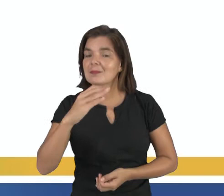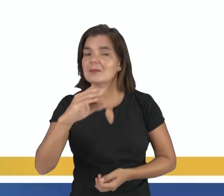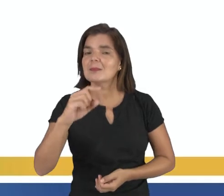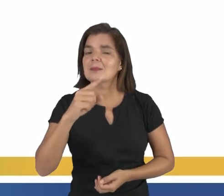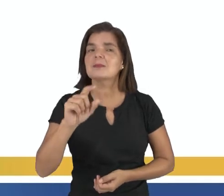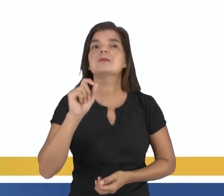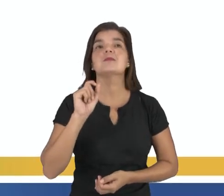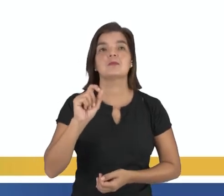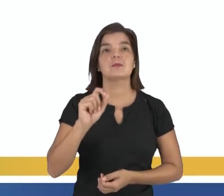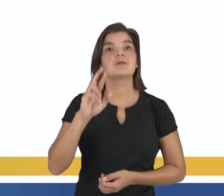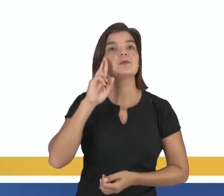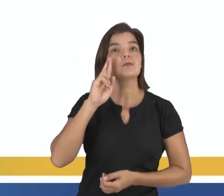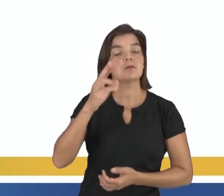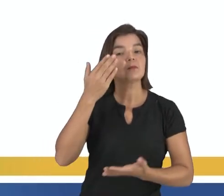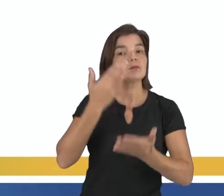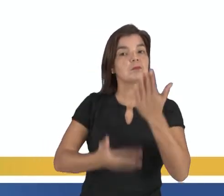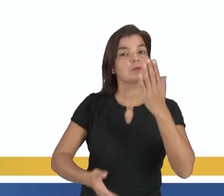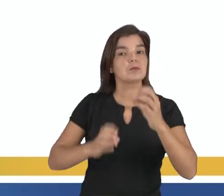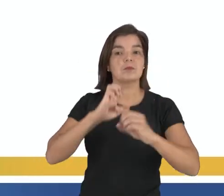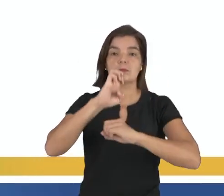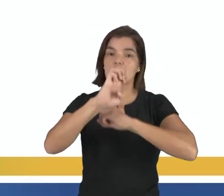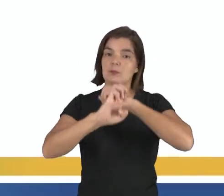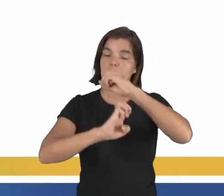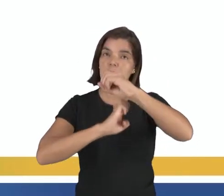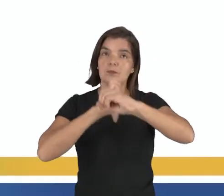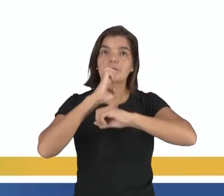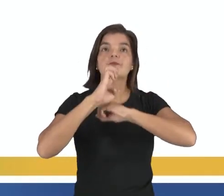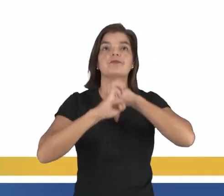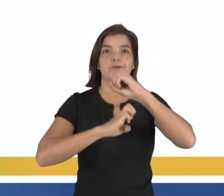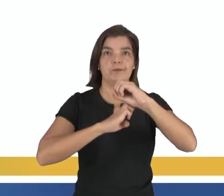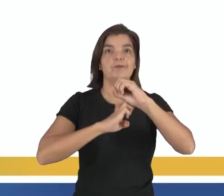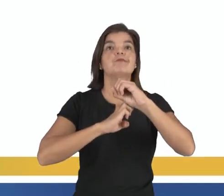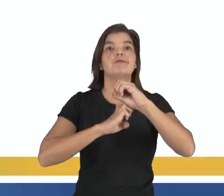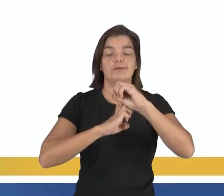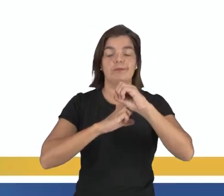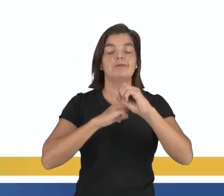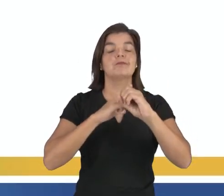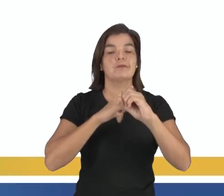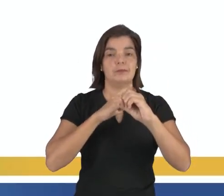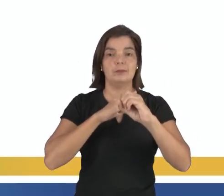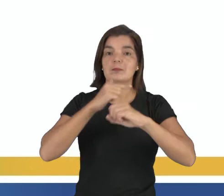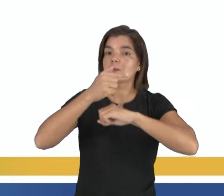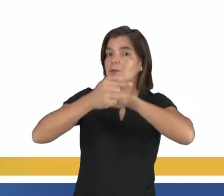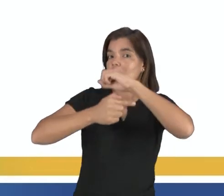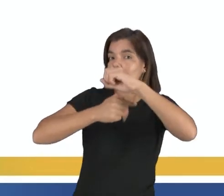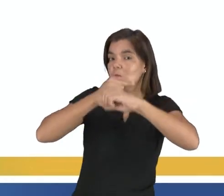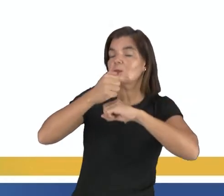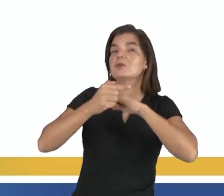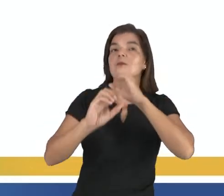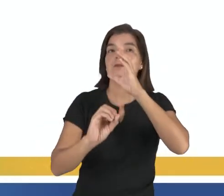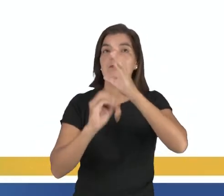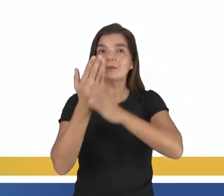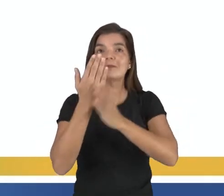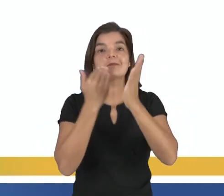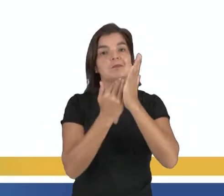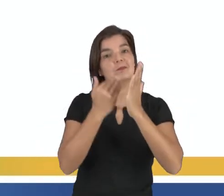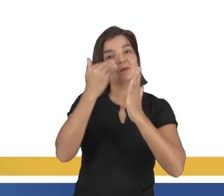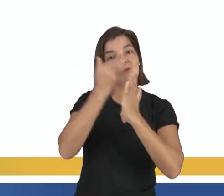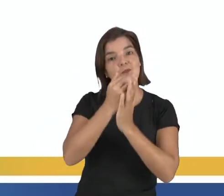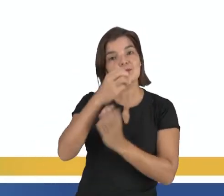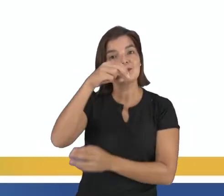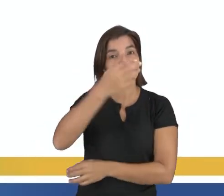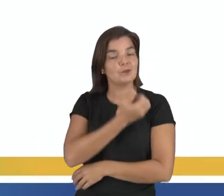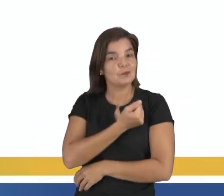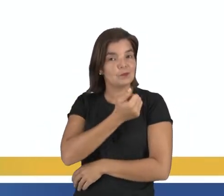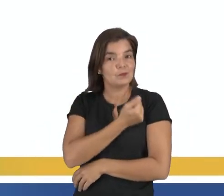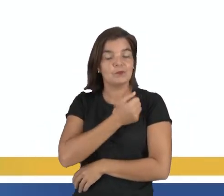oxidação resulta na perda de elétrons, que esse átomo vai acontecer com ele, e vai aumentar o seu